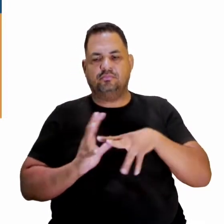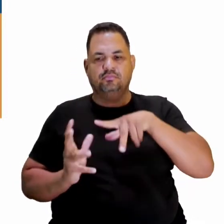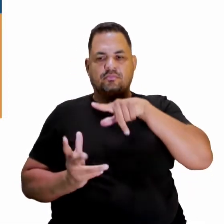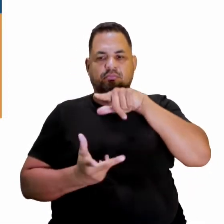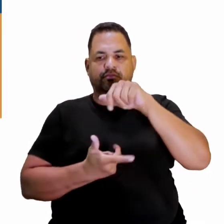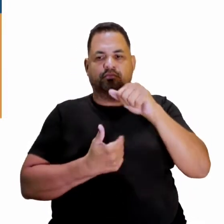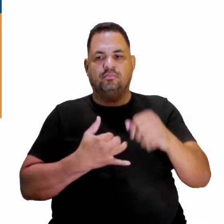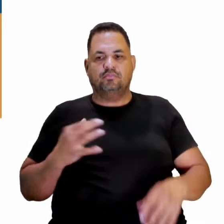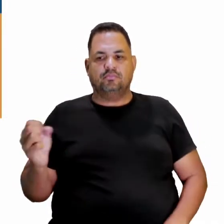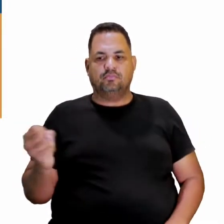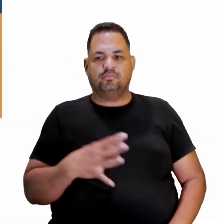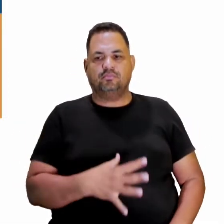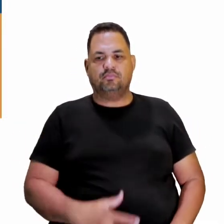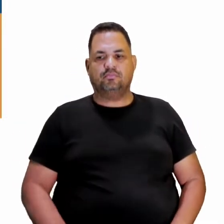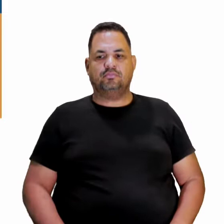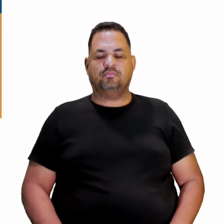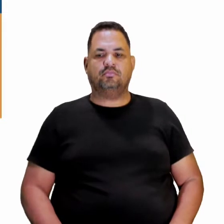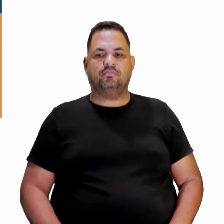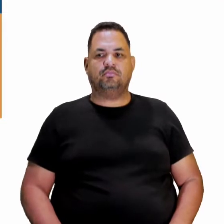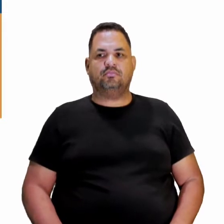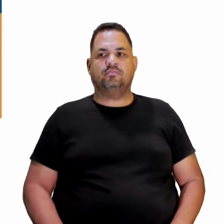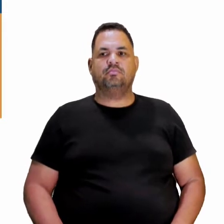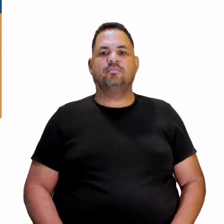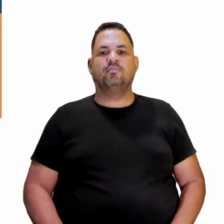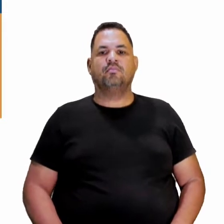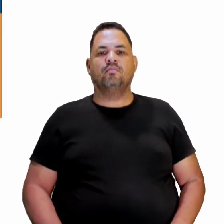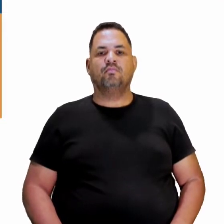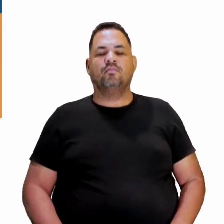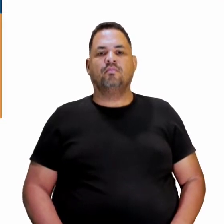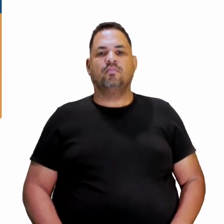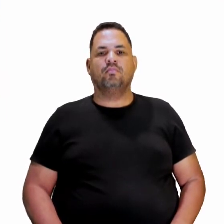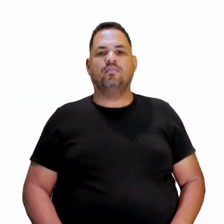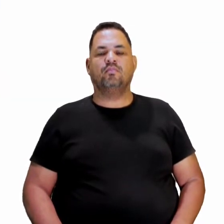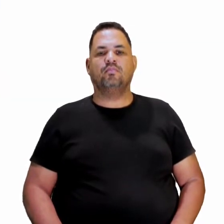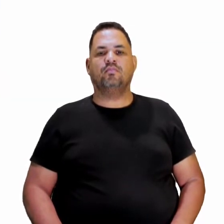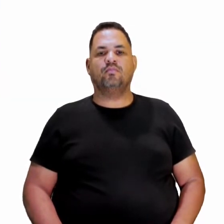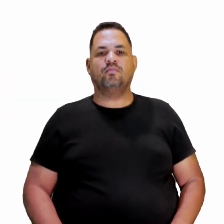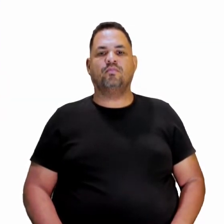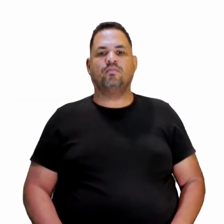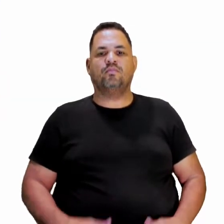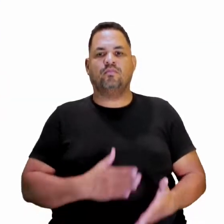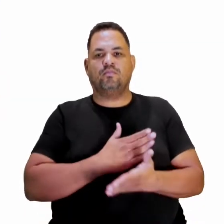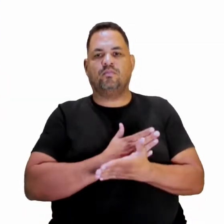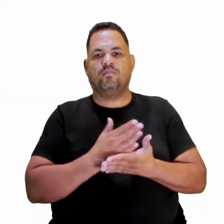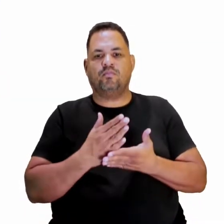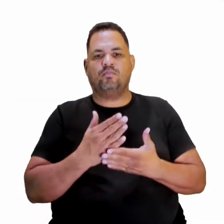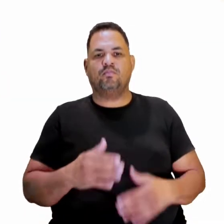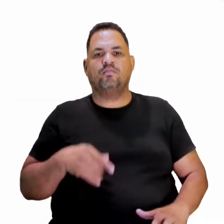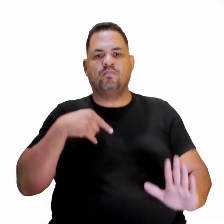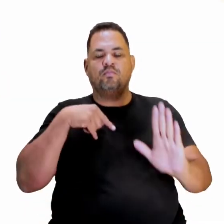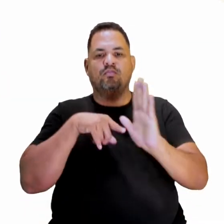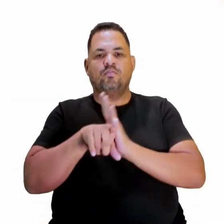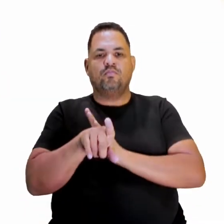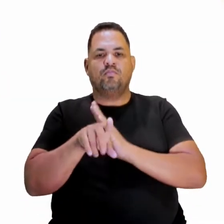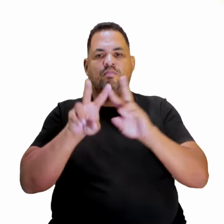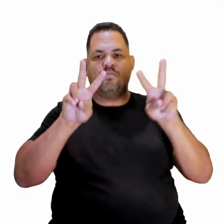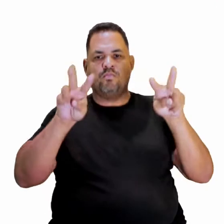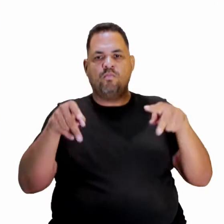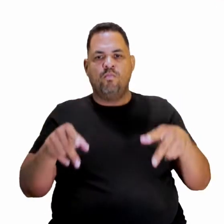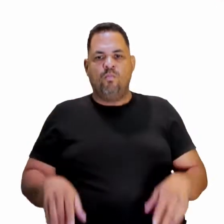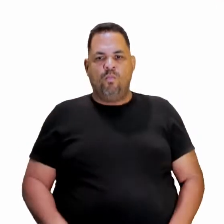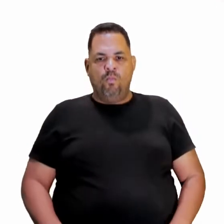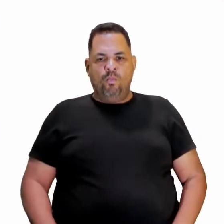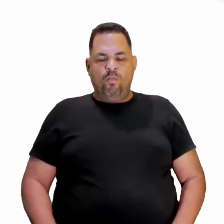língua no mundo contemporâneo. And let's get started. Vamos começar. A pergunta lá do título da